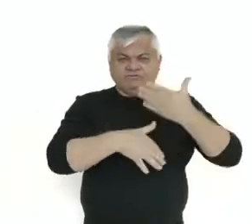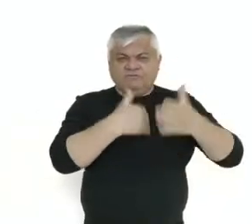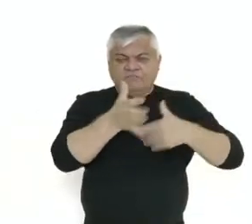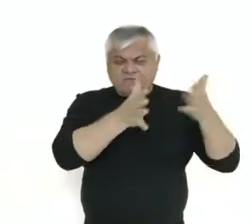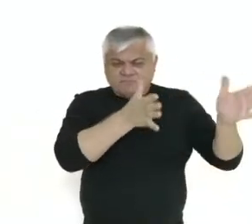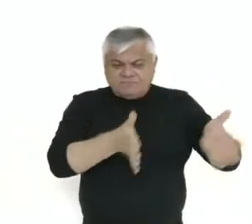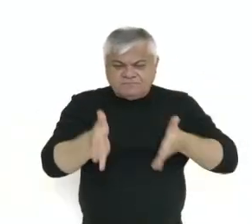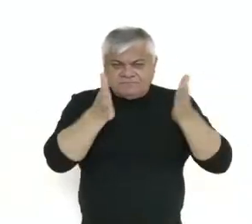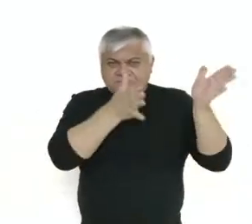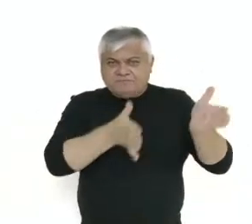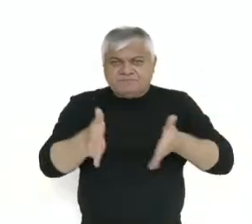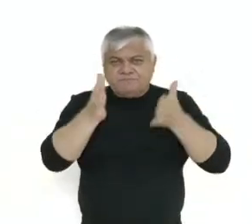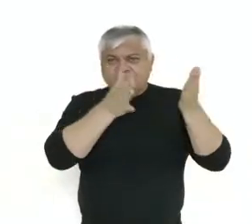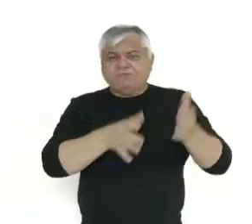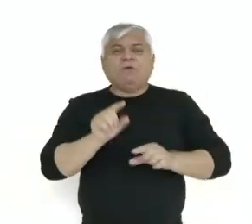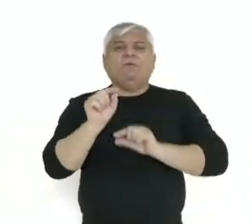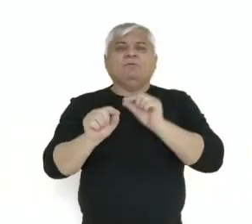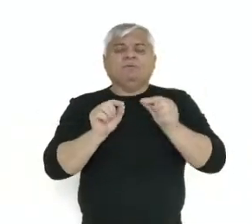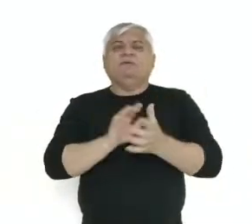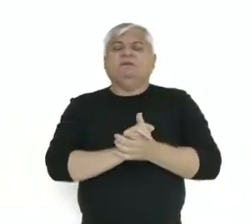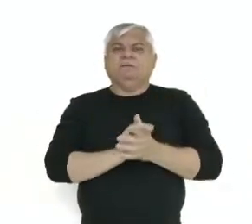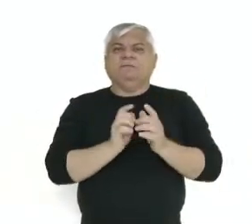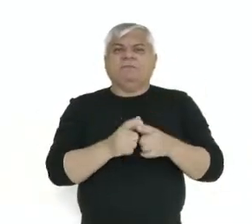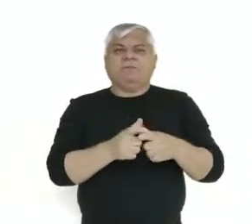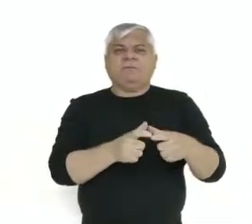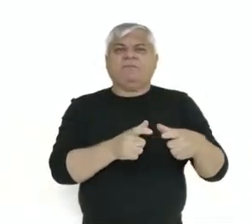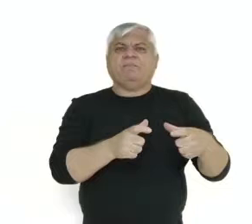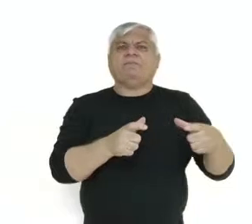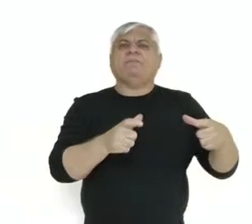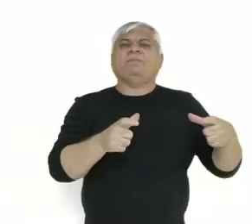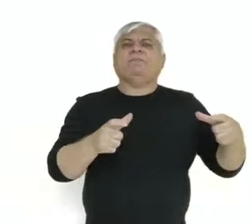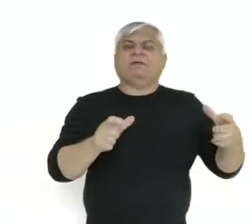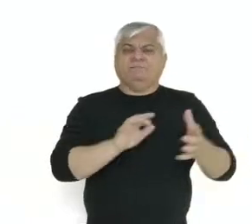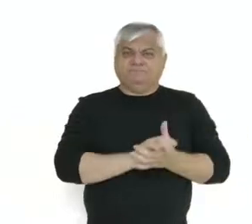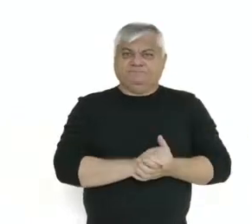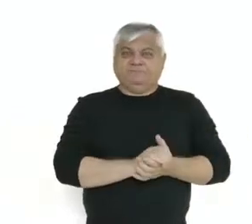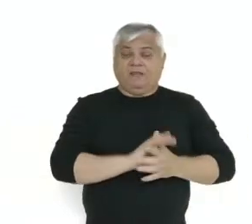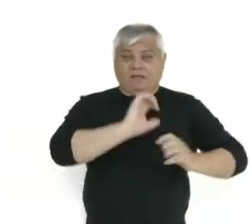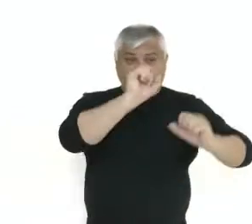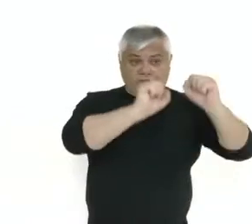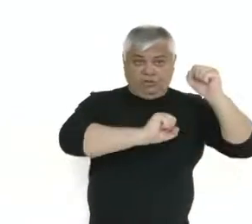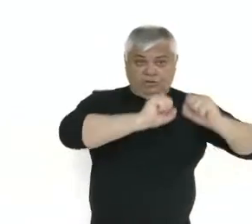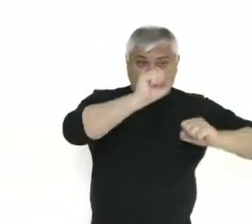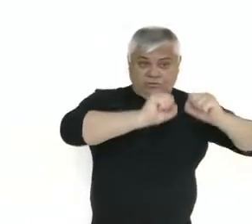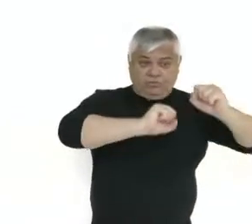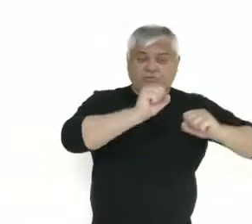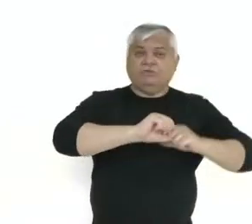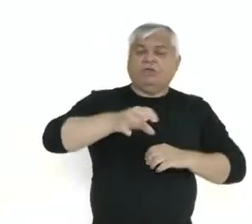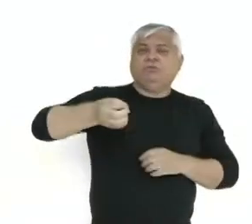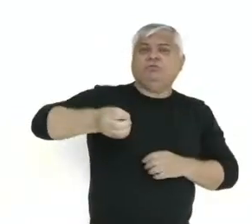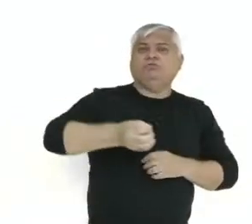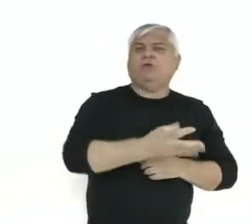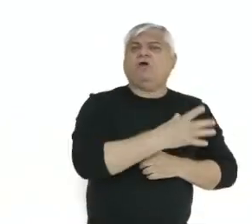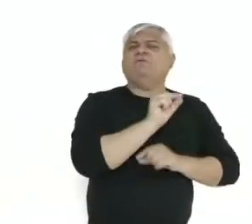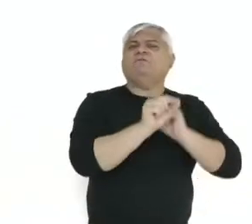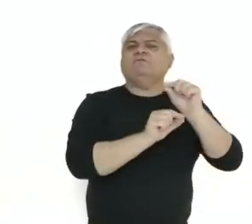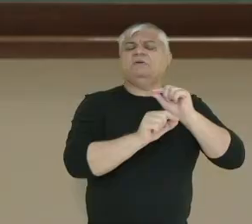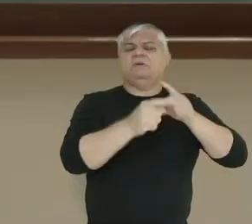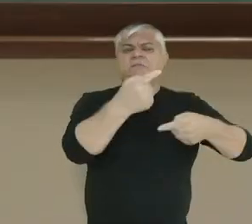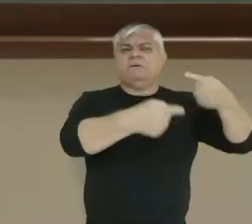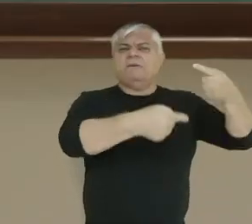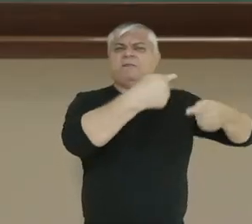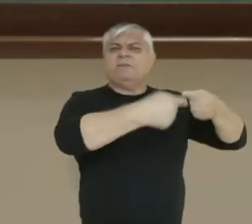continua, ele continua crescendo cada vez mais. A indústria inova e gera discussões da